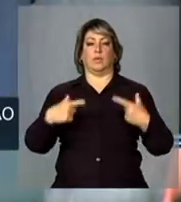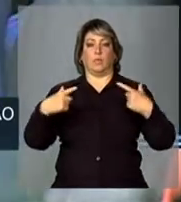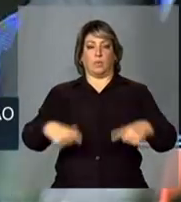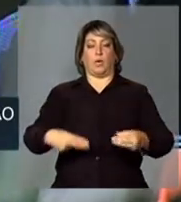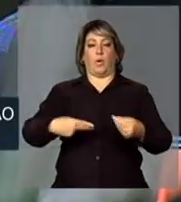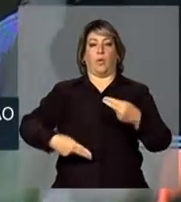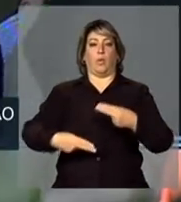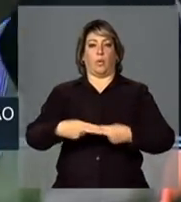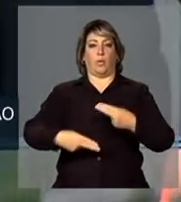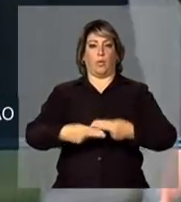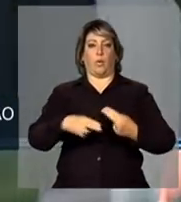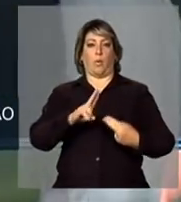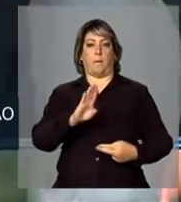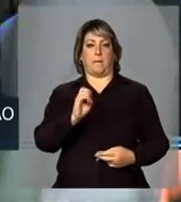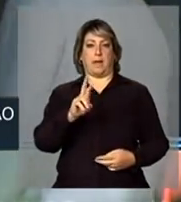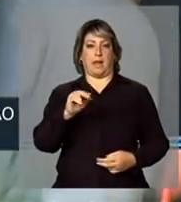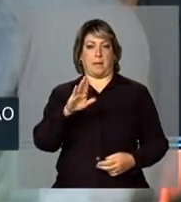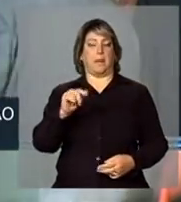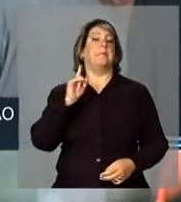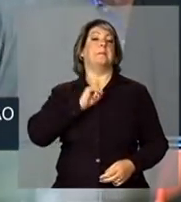Uberaba, Minas Gerais.